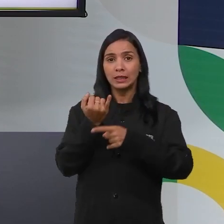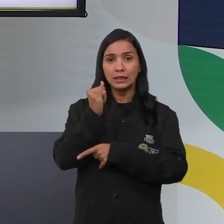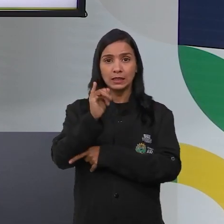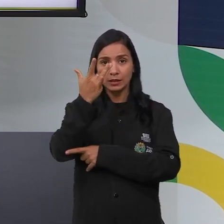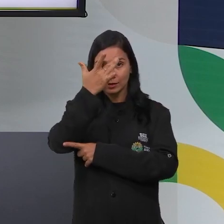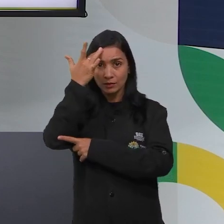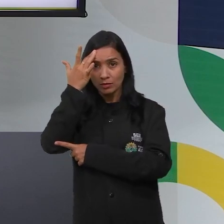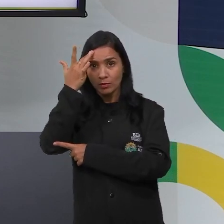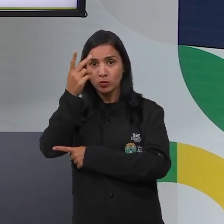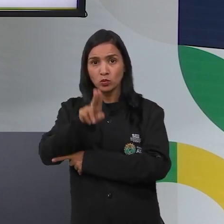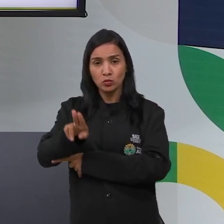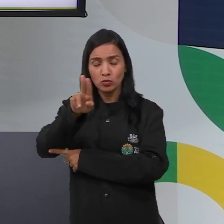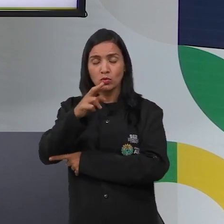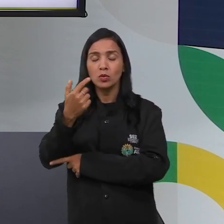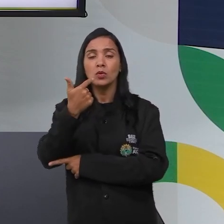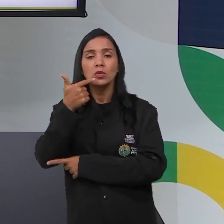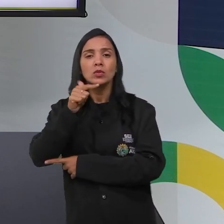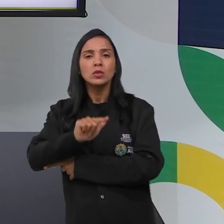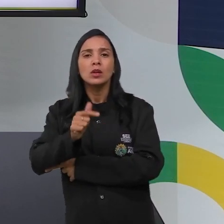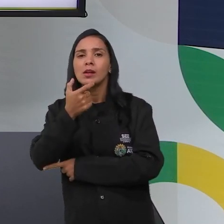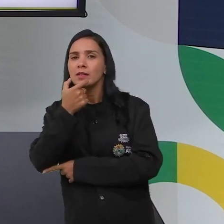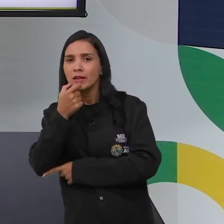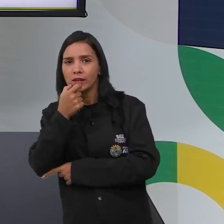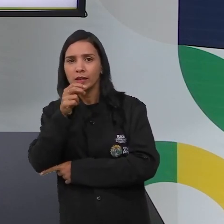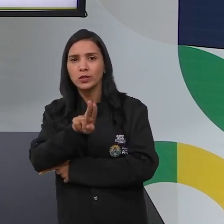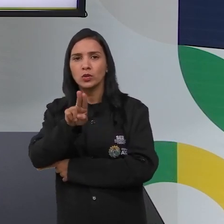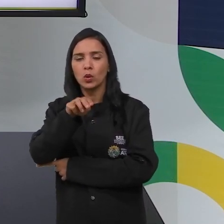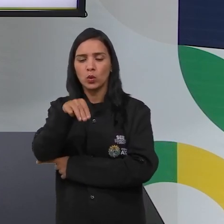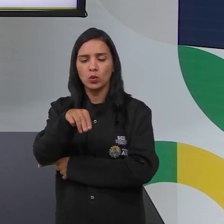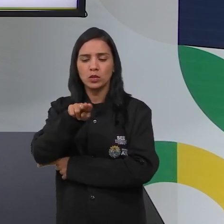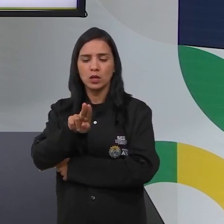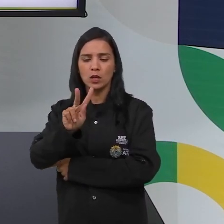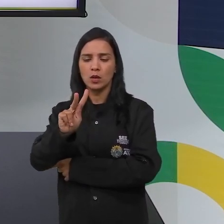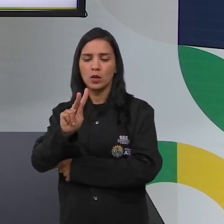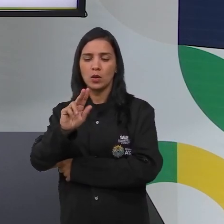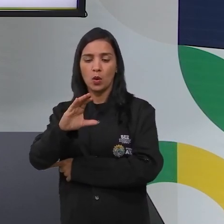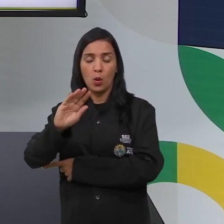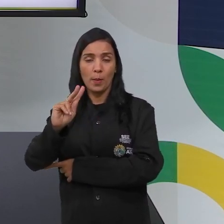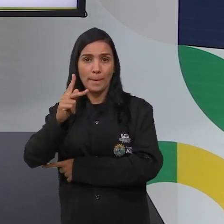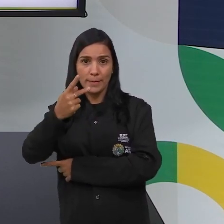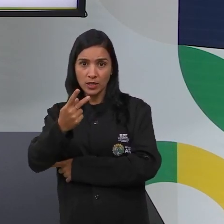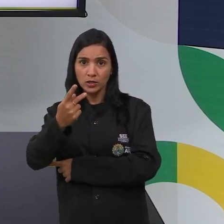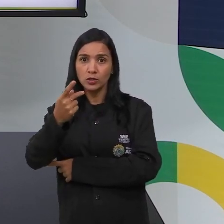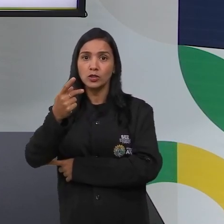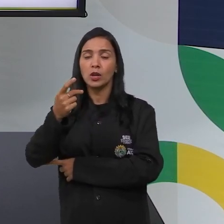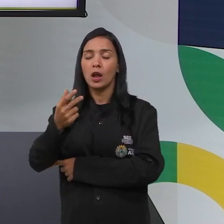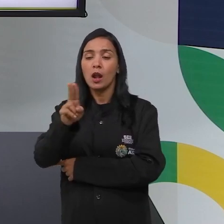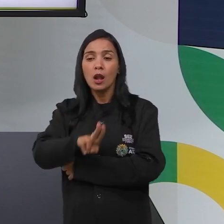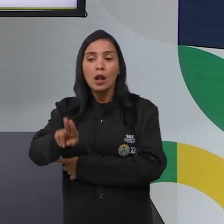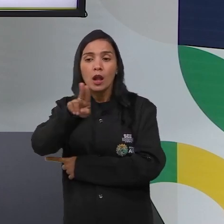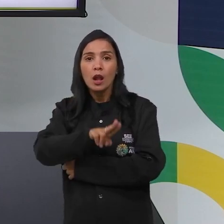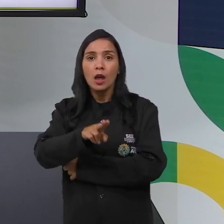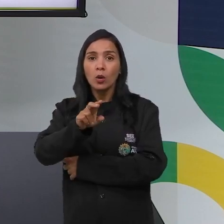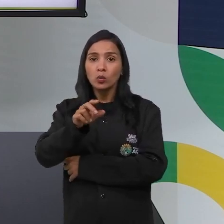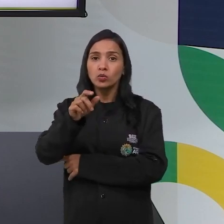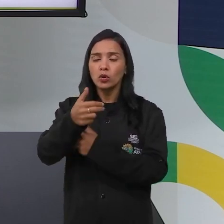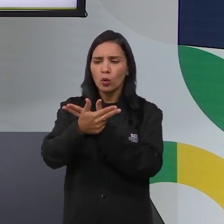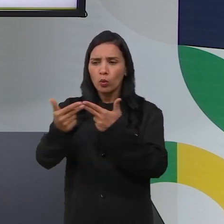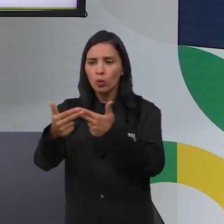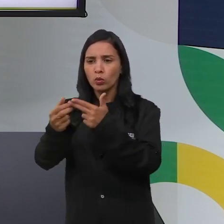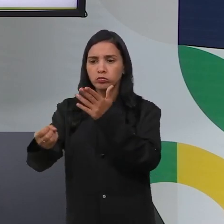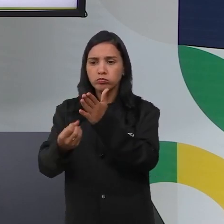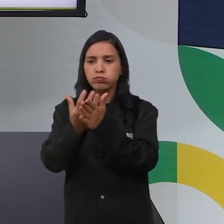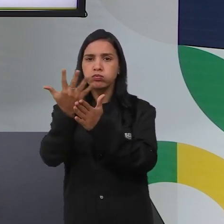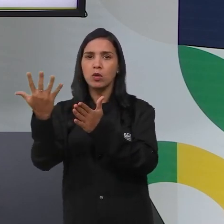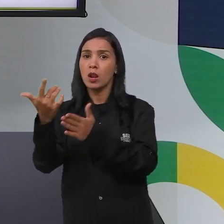caso, utilizar o much com algo que não é tão contável assim, nesse caso, algo incontável. Por quê? Nesse